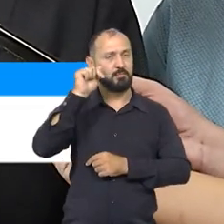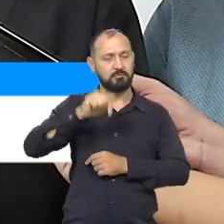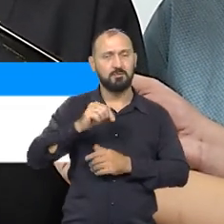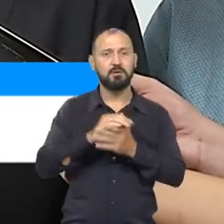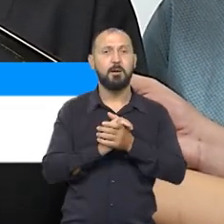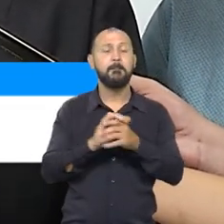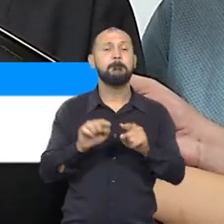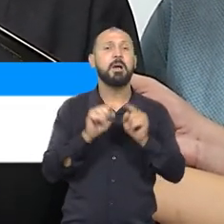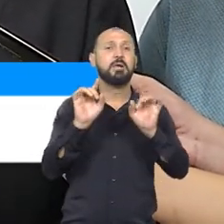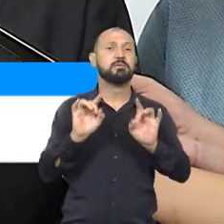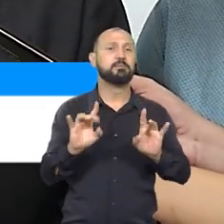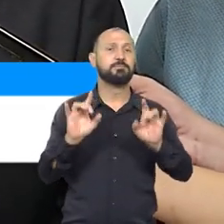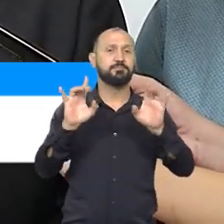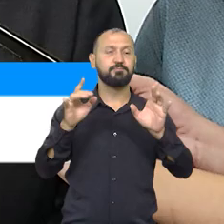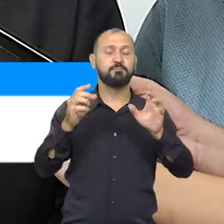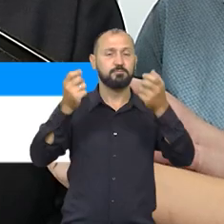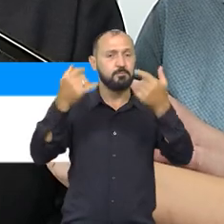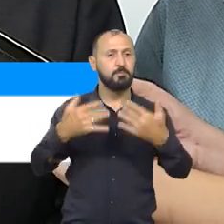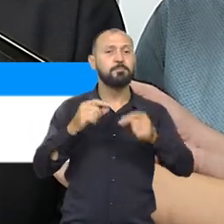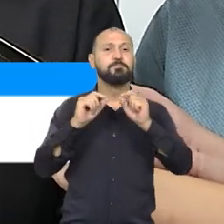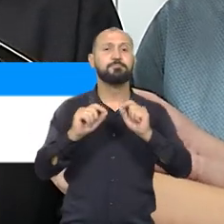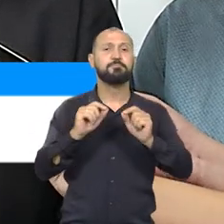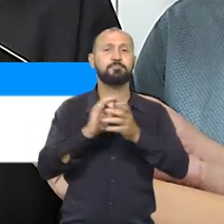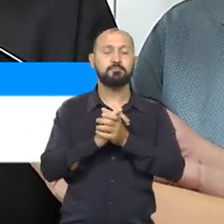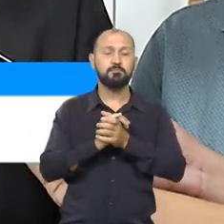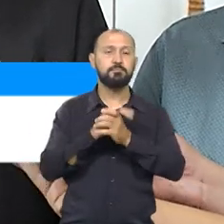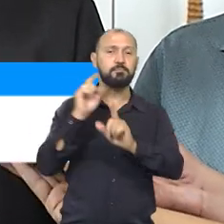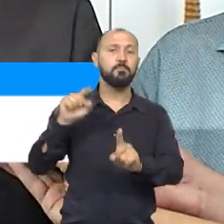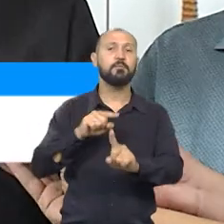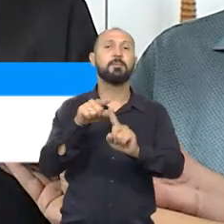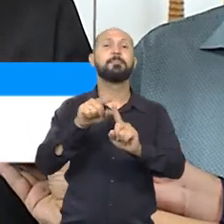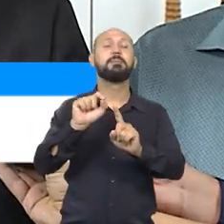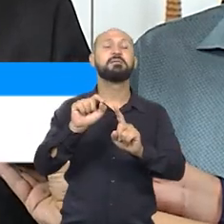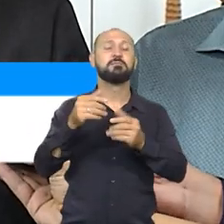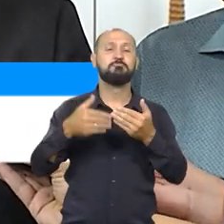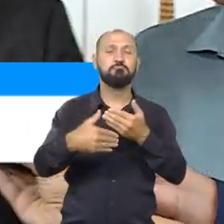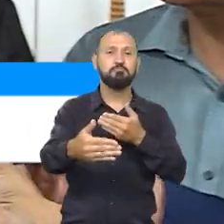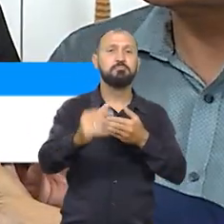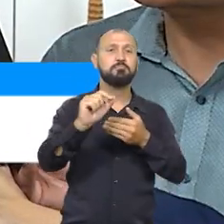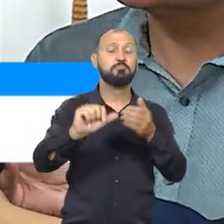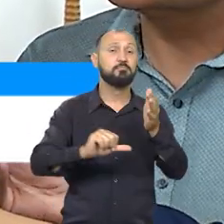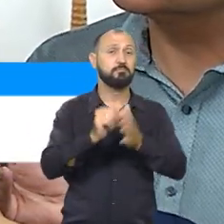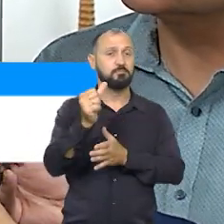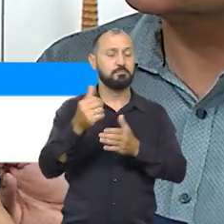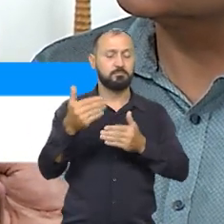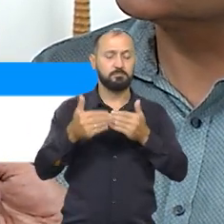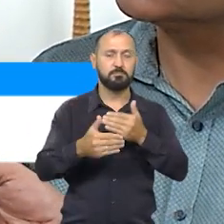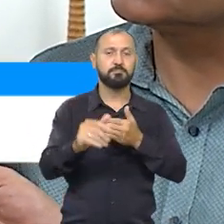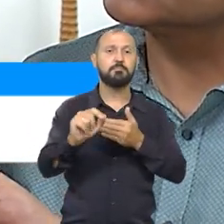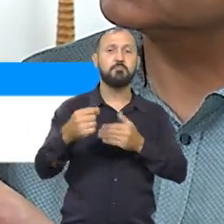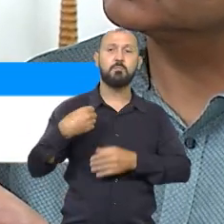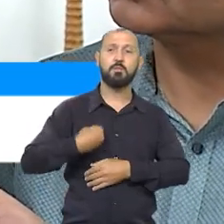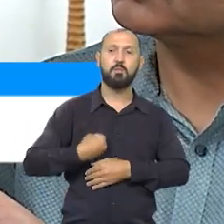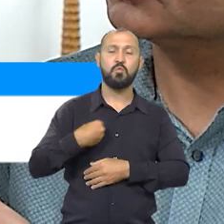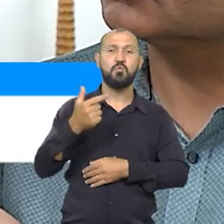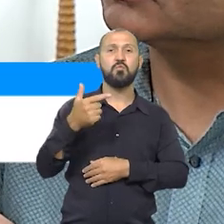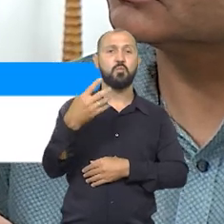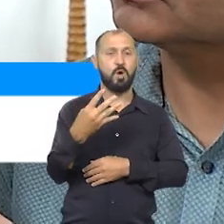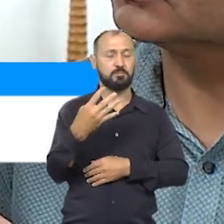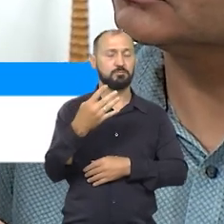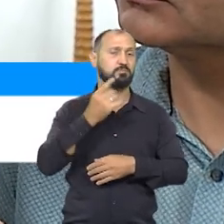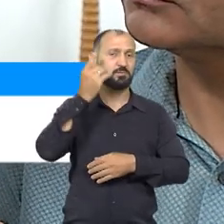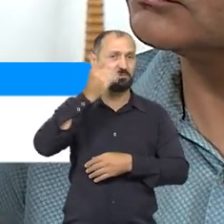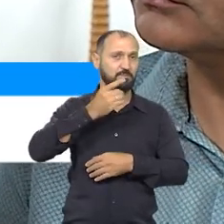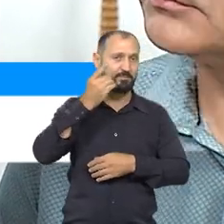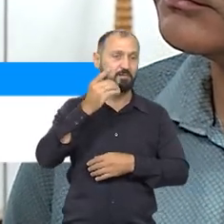anos da casa mas em especial dizer que a meta dessa décima primeira exatura que participa